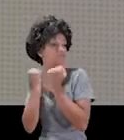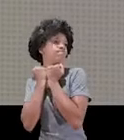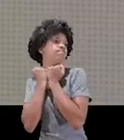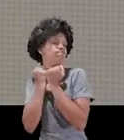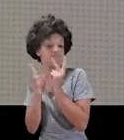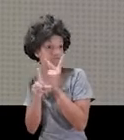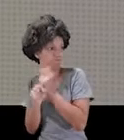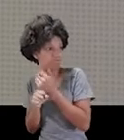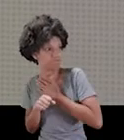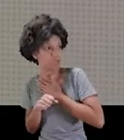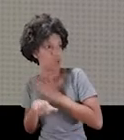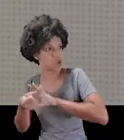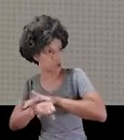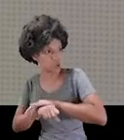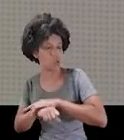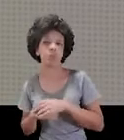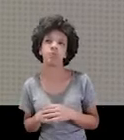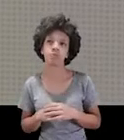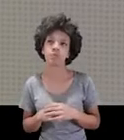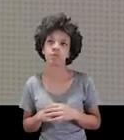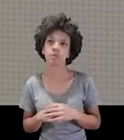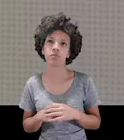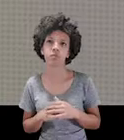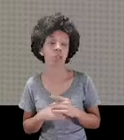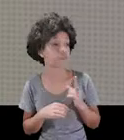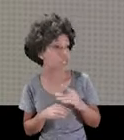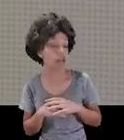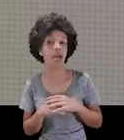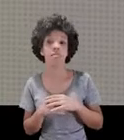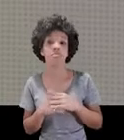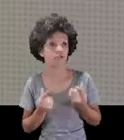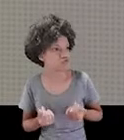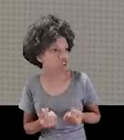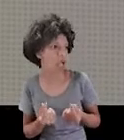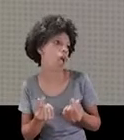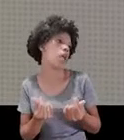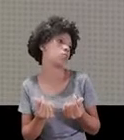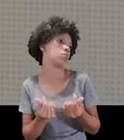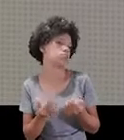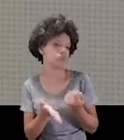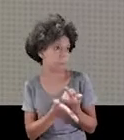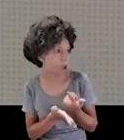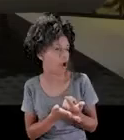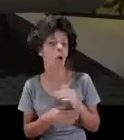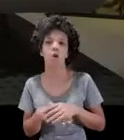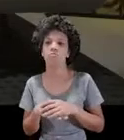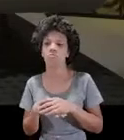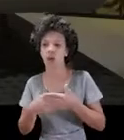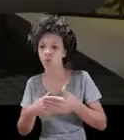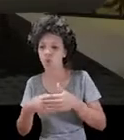casa minha fortaleza entendeu você você acumulou eu gasto o dinheiro com